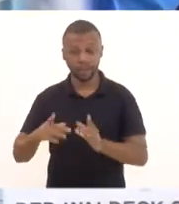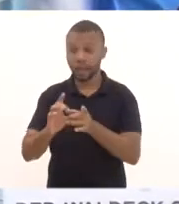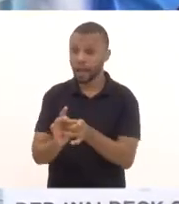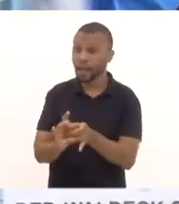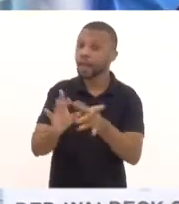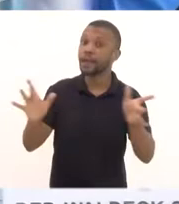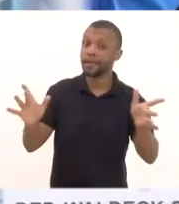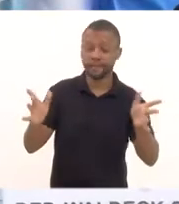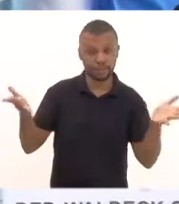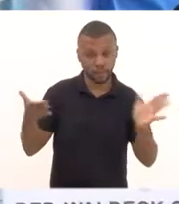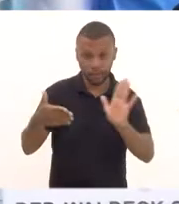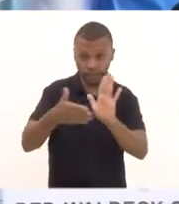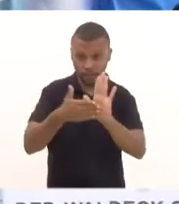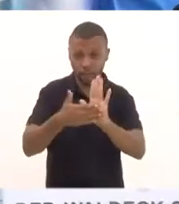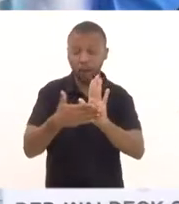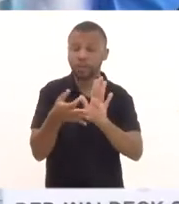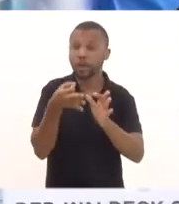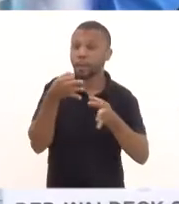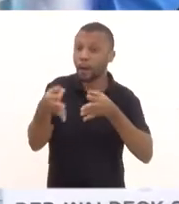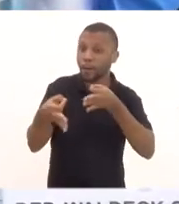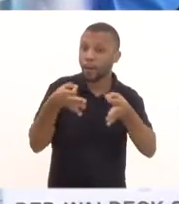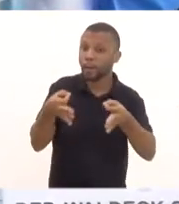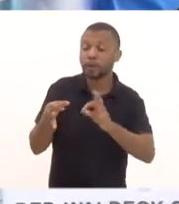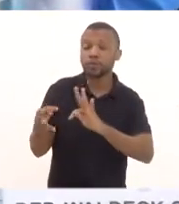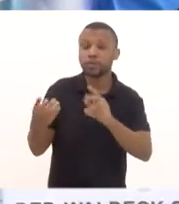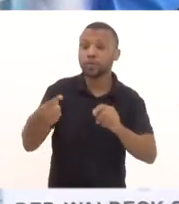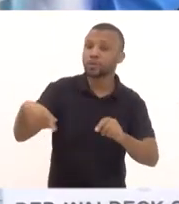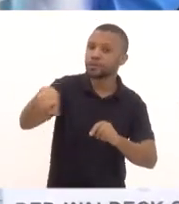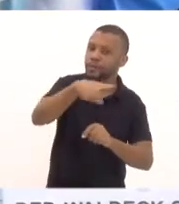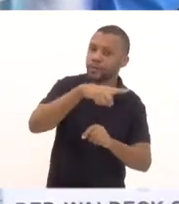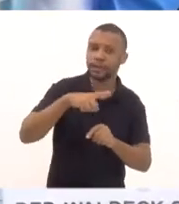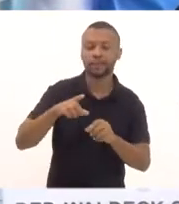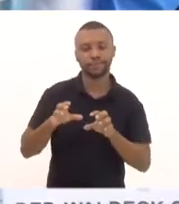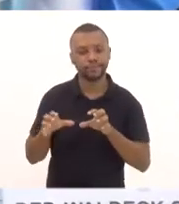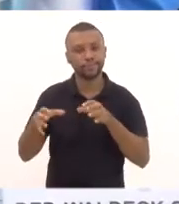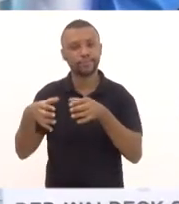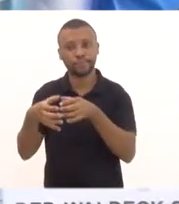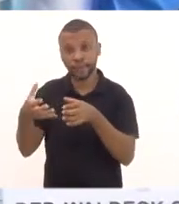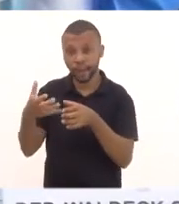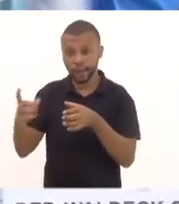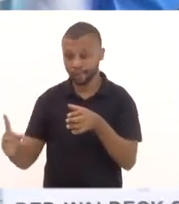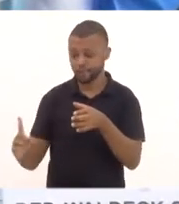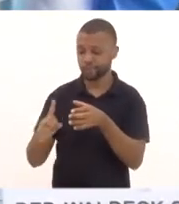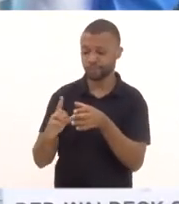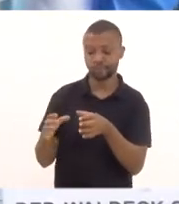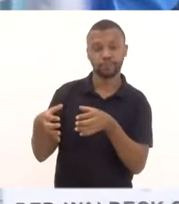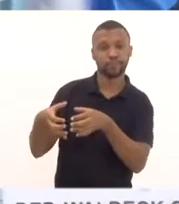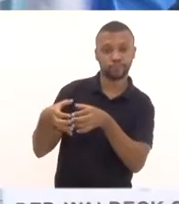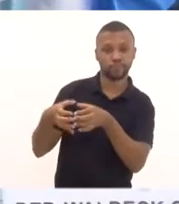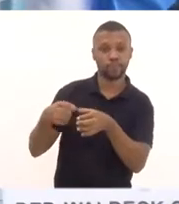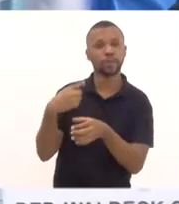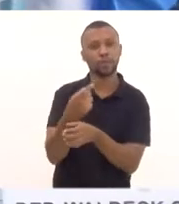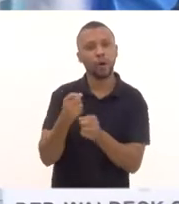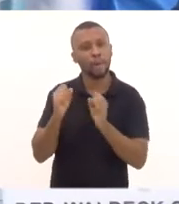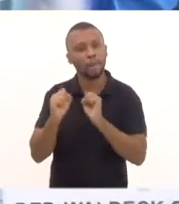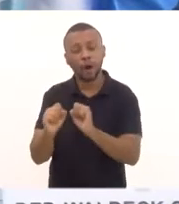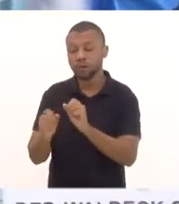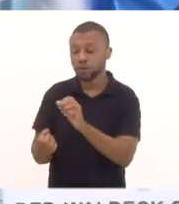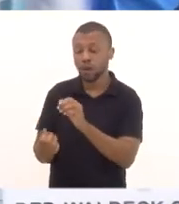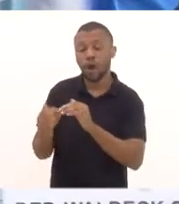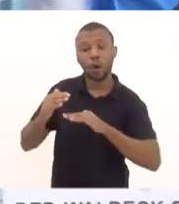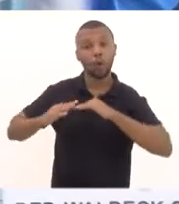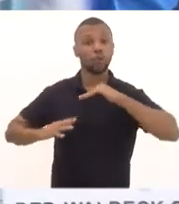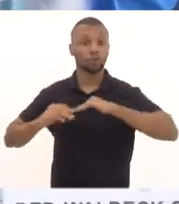aberta eu quero ouvir sugestão de todos os meus pais todos os representantes aqui na comissão parlamentar de inquérito que a gente possa construir se plano de